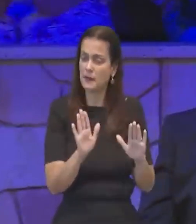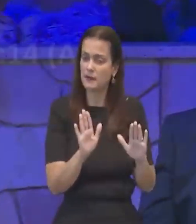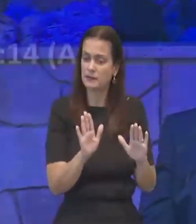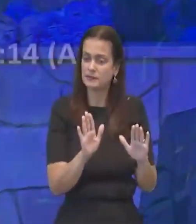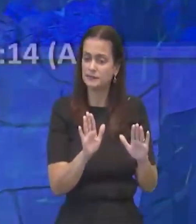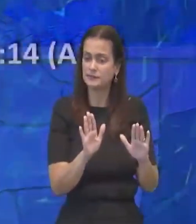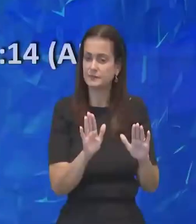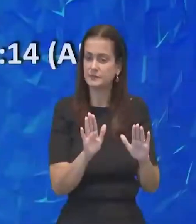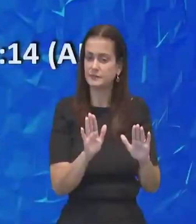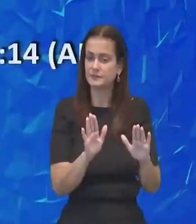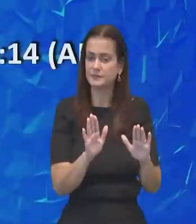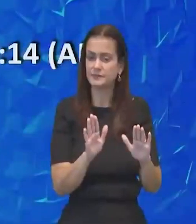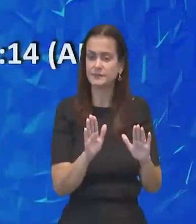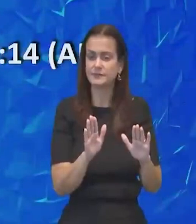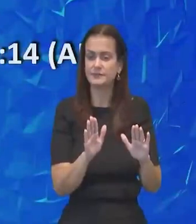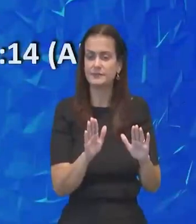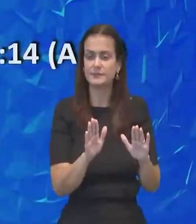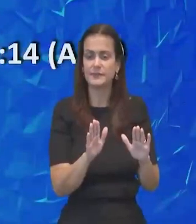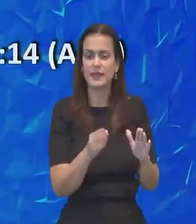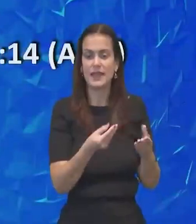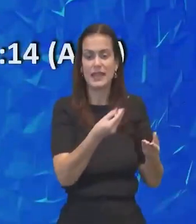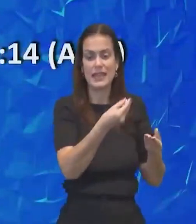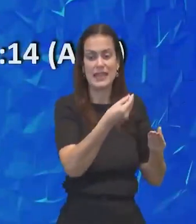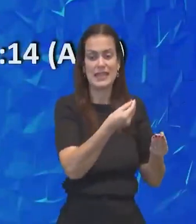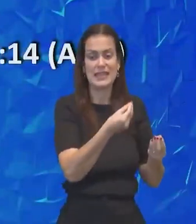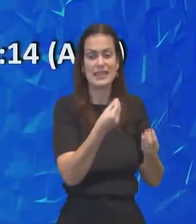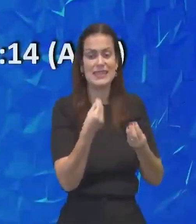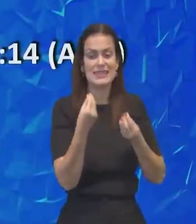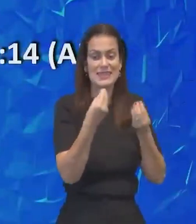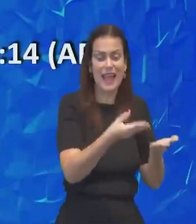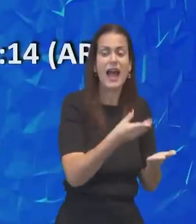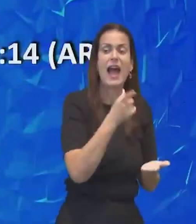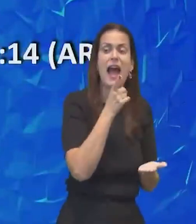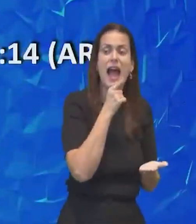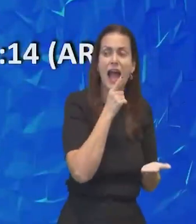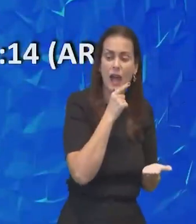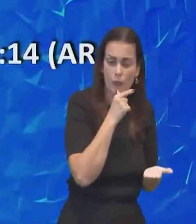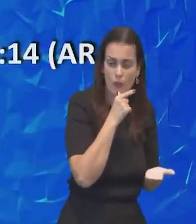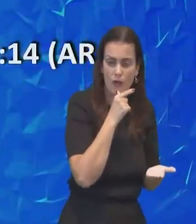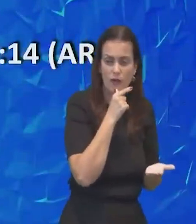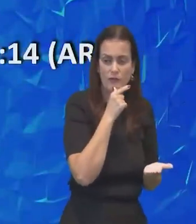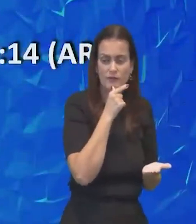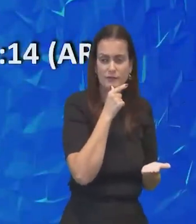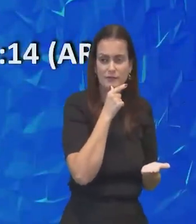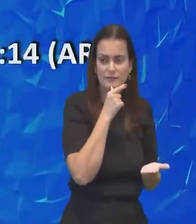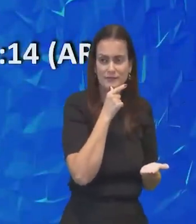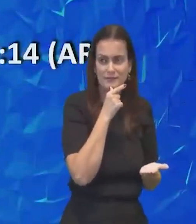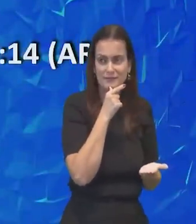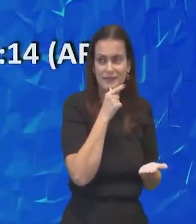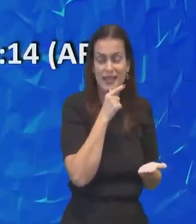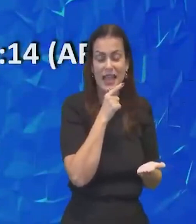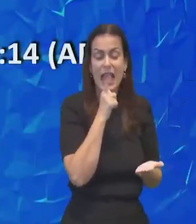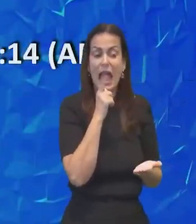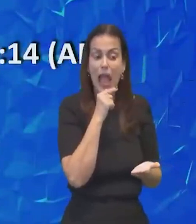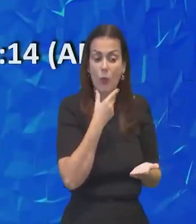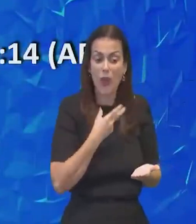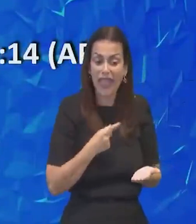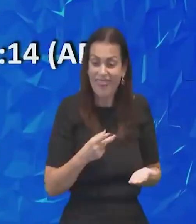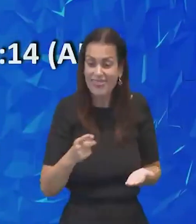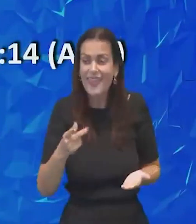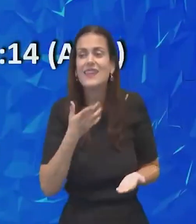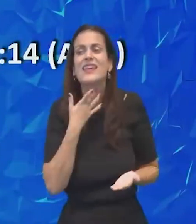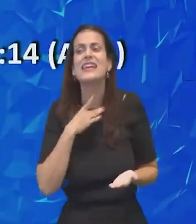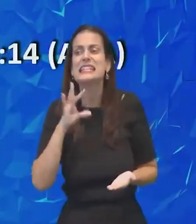que dá de beber a água que eu lhe oferecer nunca terá sede,